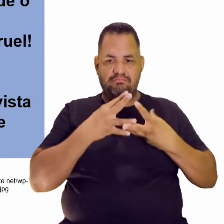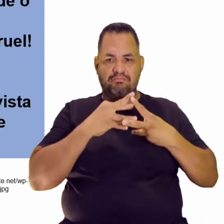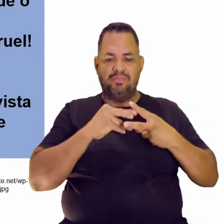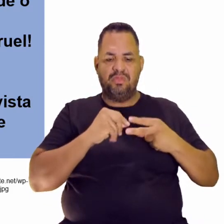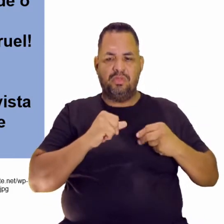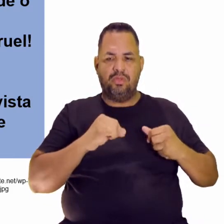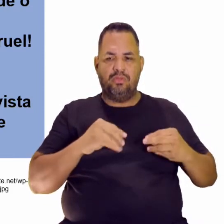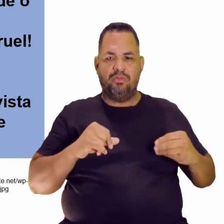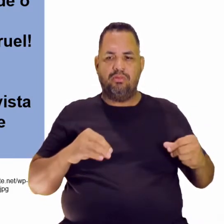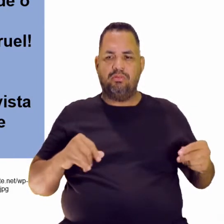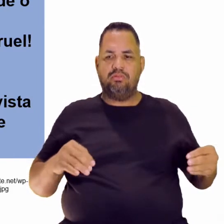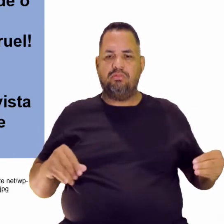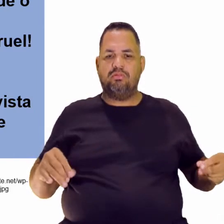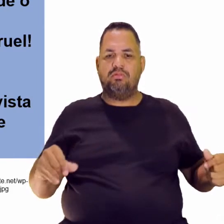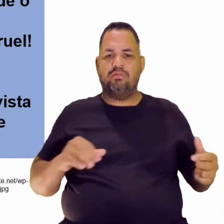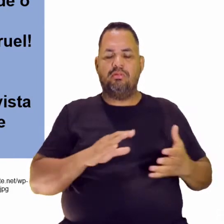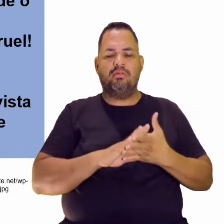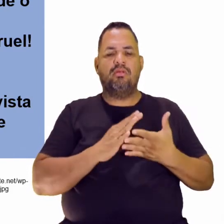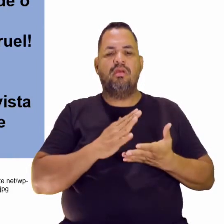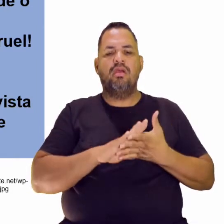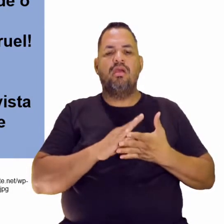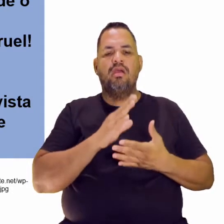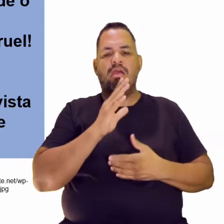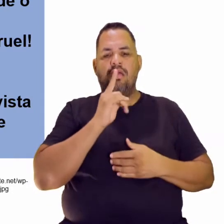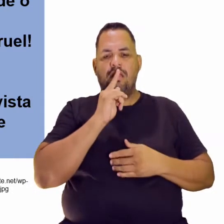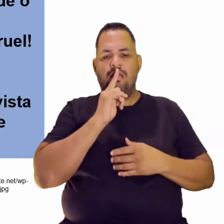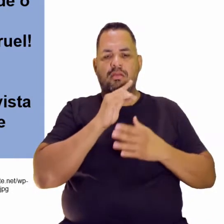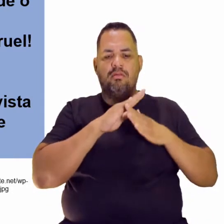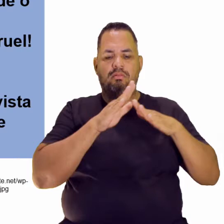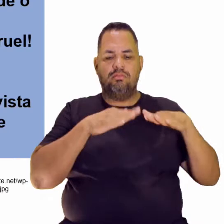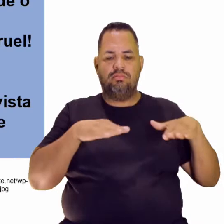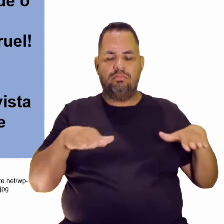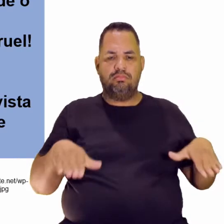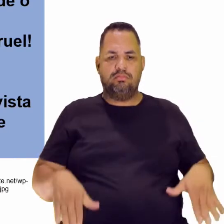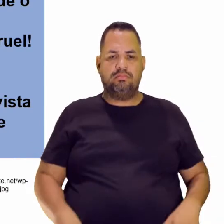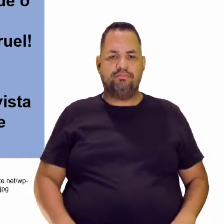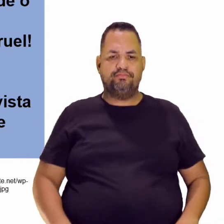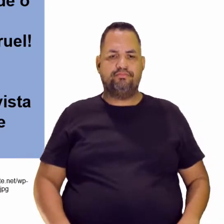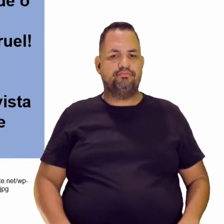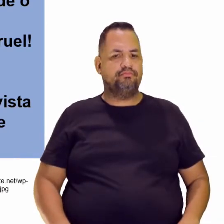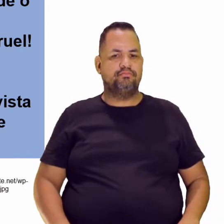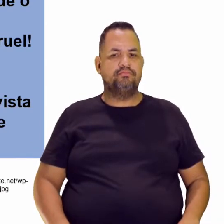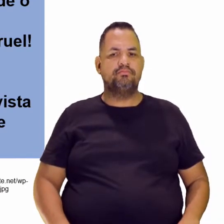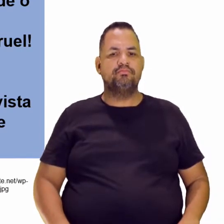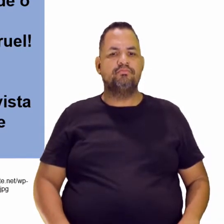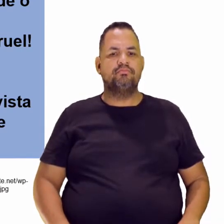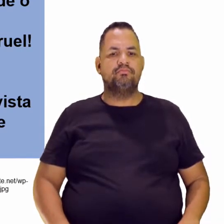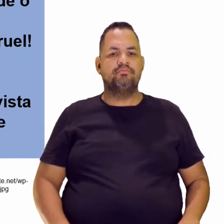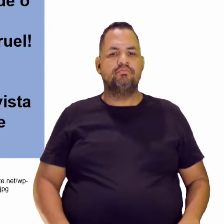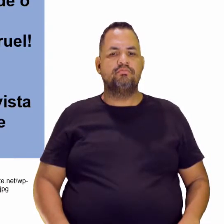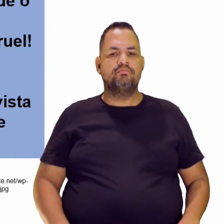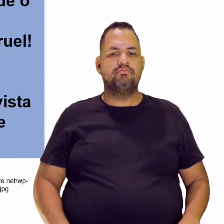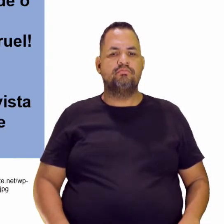na água. Então, quando ela viu que não ia alcançar, aí ela